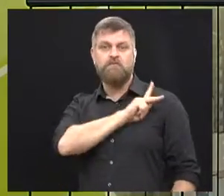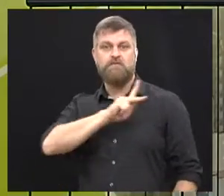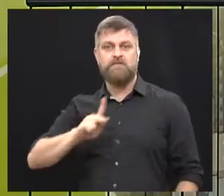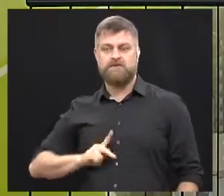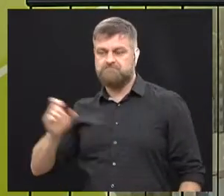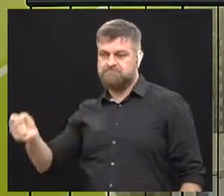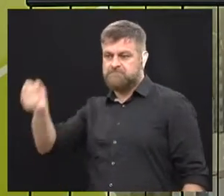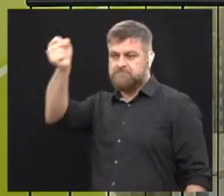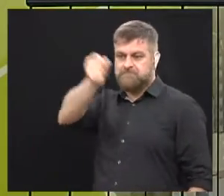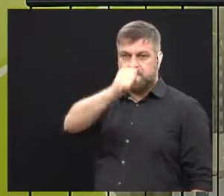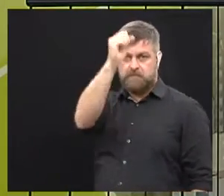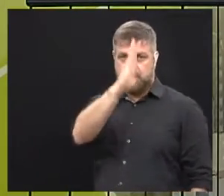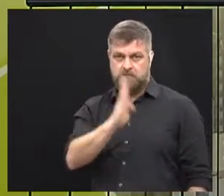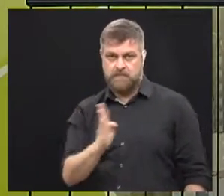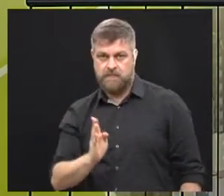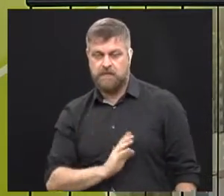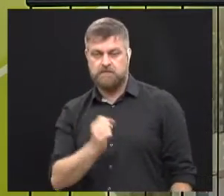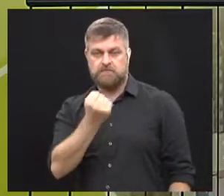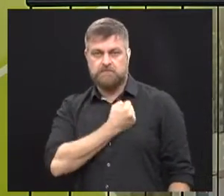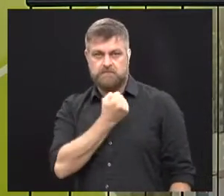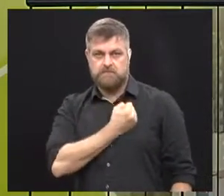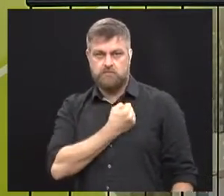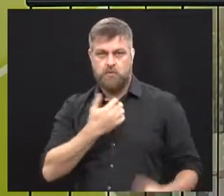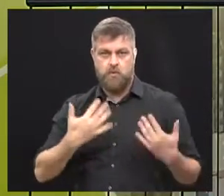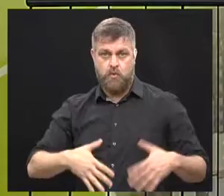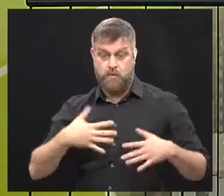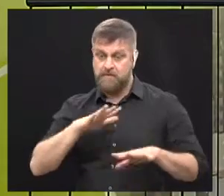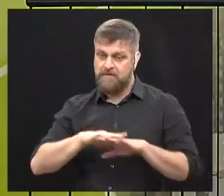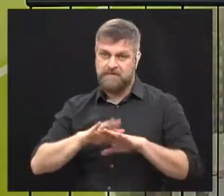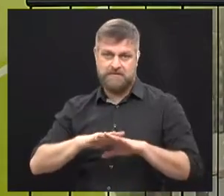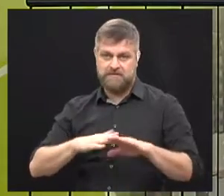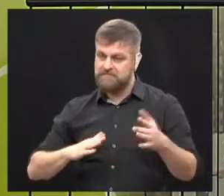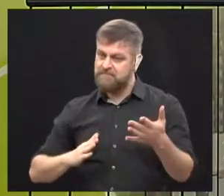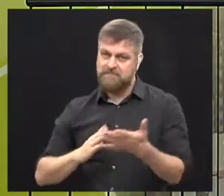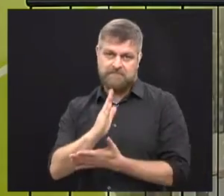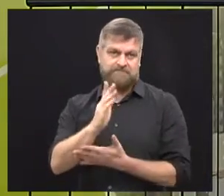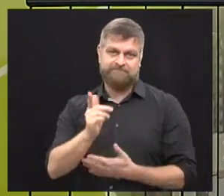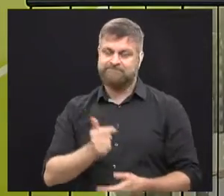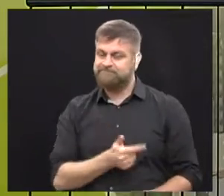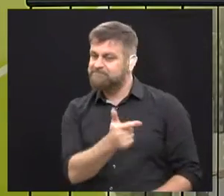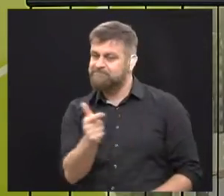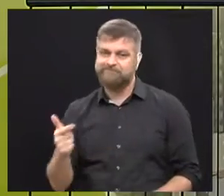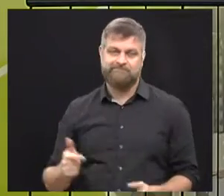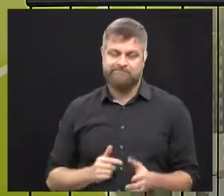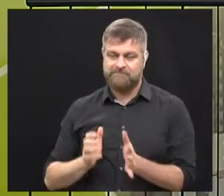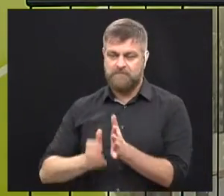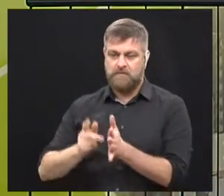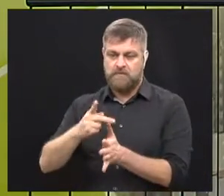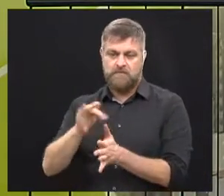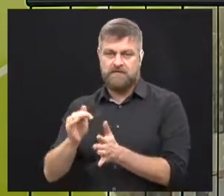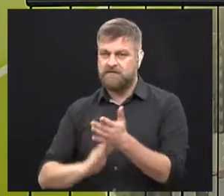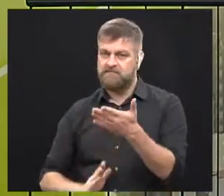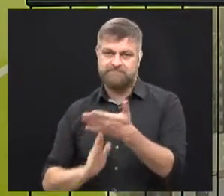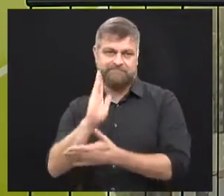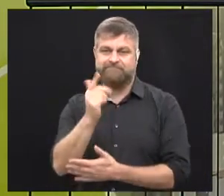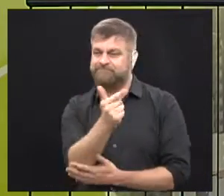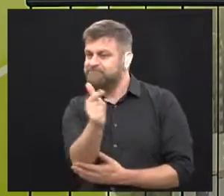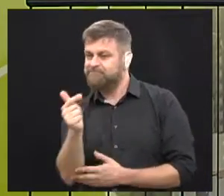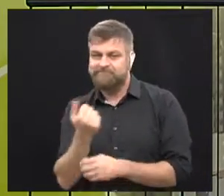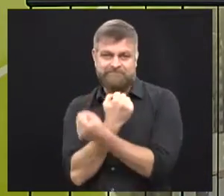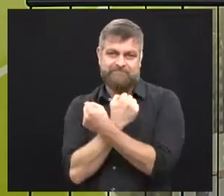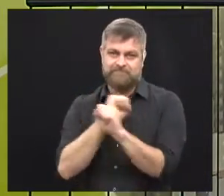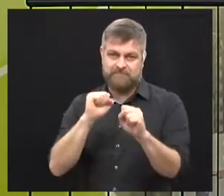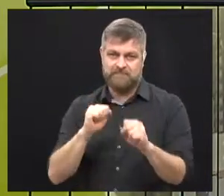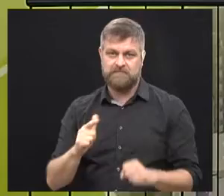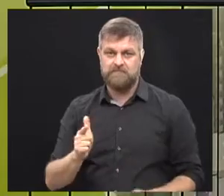do Brasil, eleito numericamente, já matematicamente não tem como candidato do PT ultrapassar Jair Bolsonaro. É